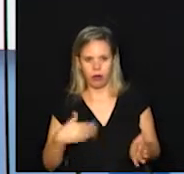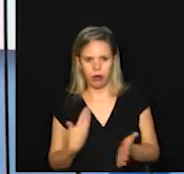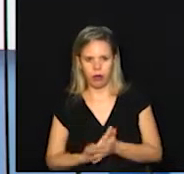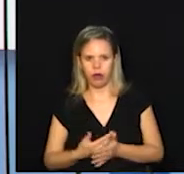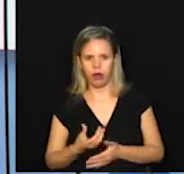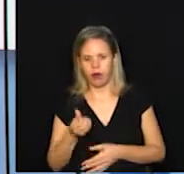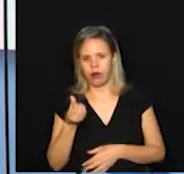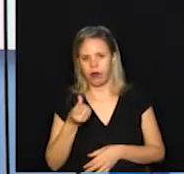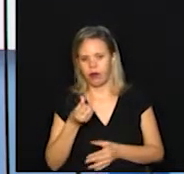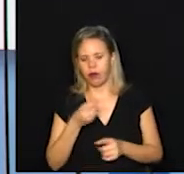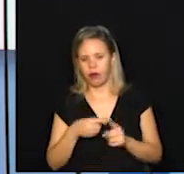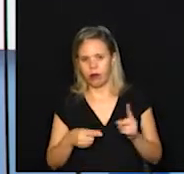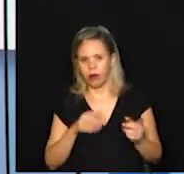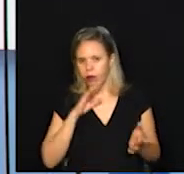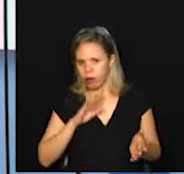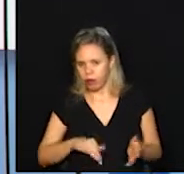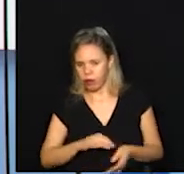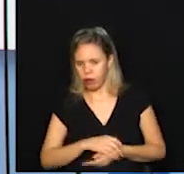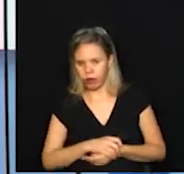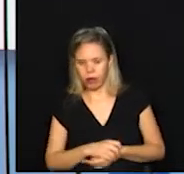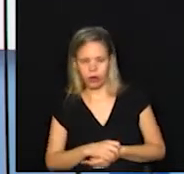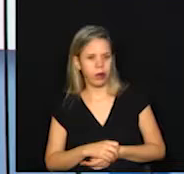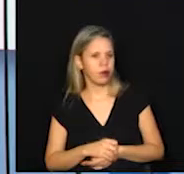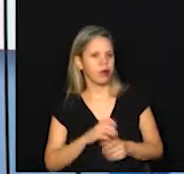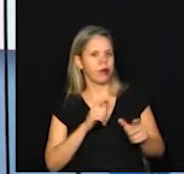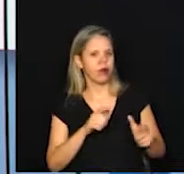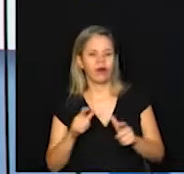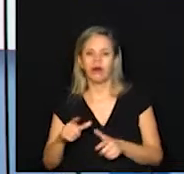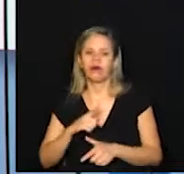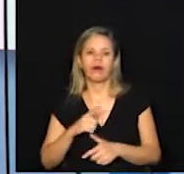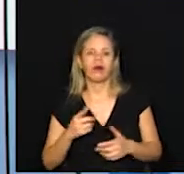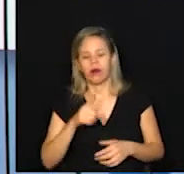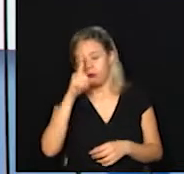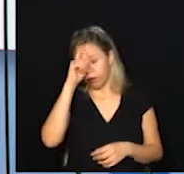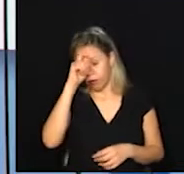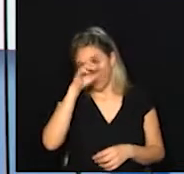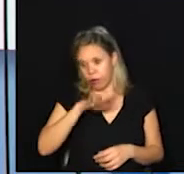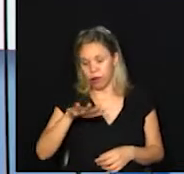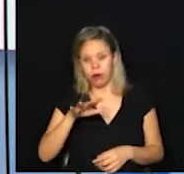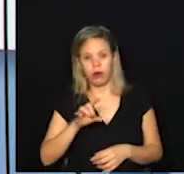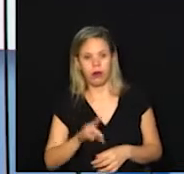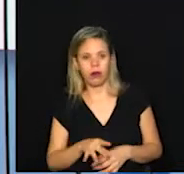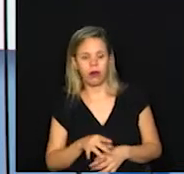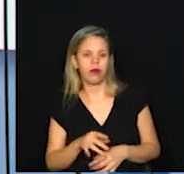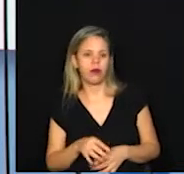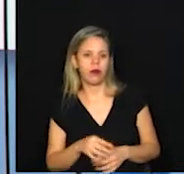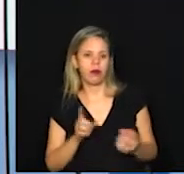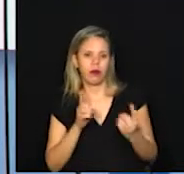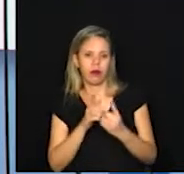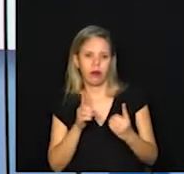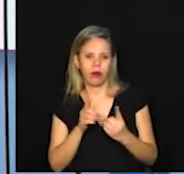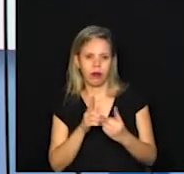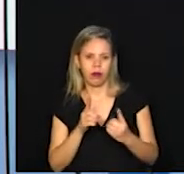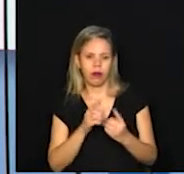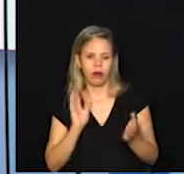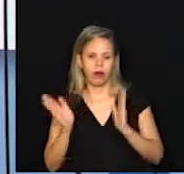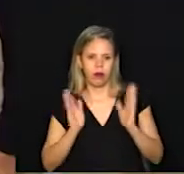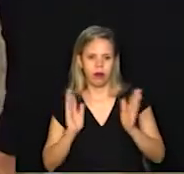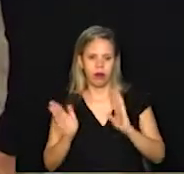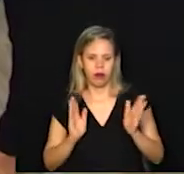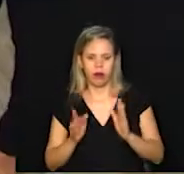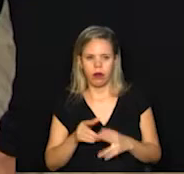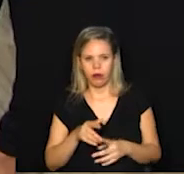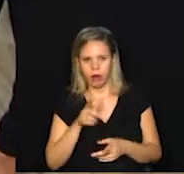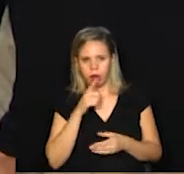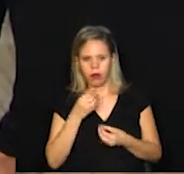às 6h30 da tarde. A área, inclusive, que nós temos hospitais, só que os hospitais serão atendidos com caminhões-pipa. E já